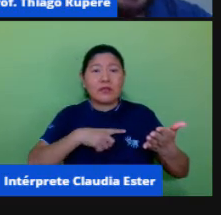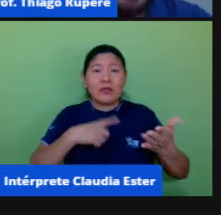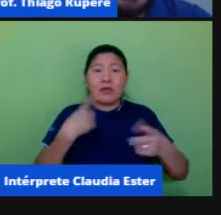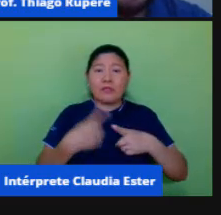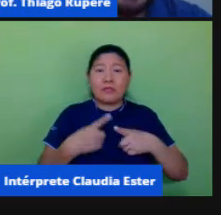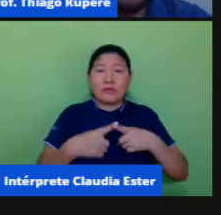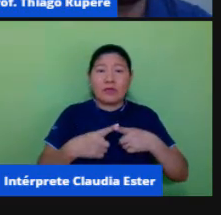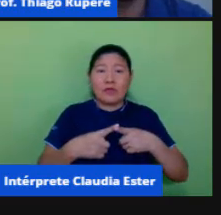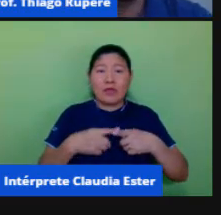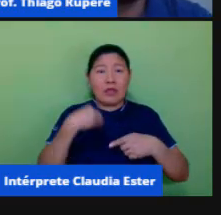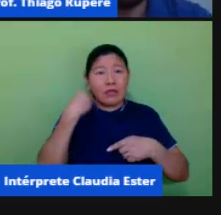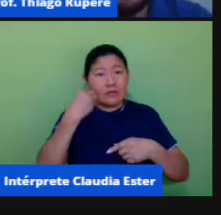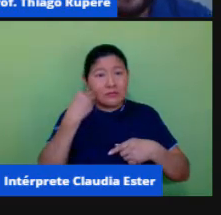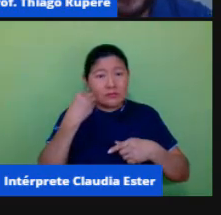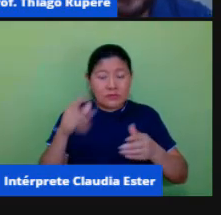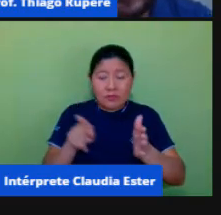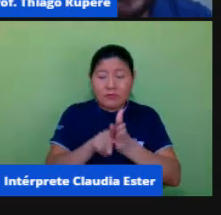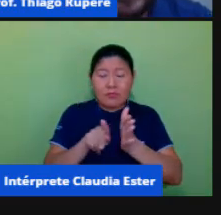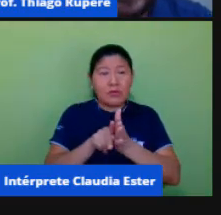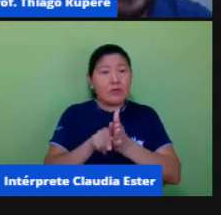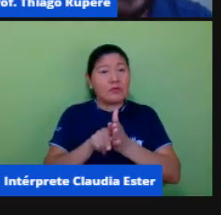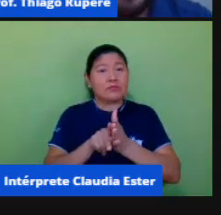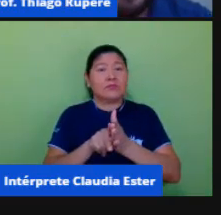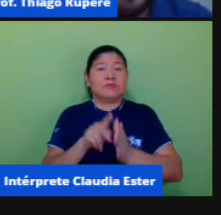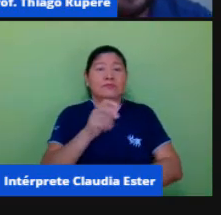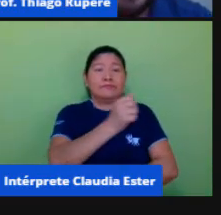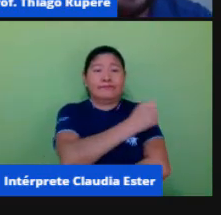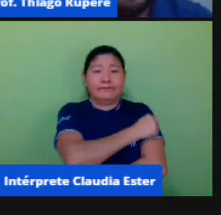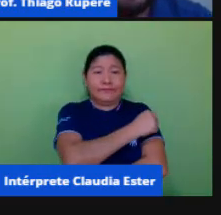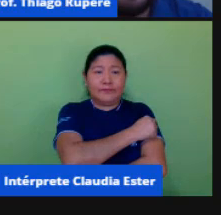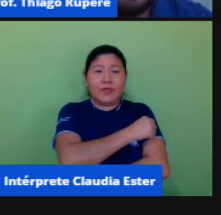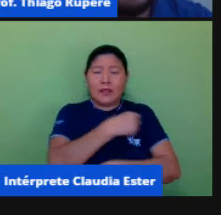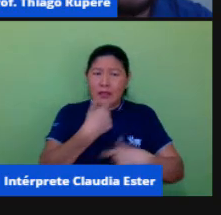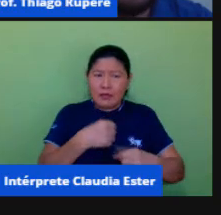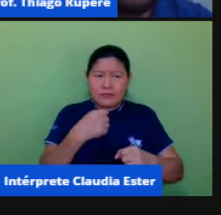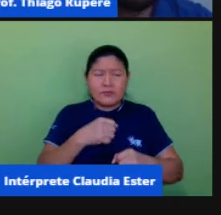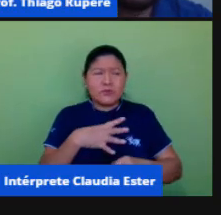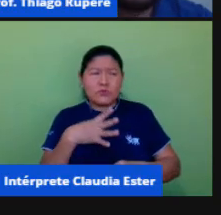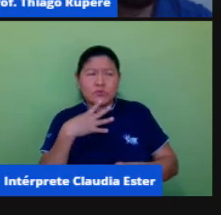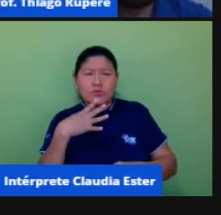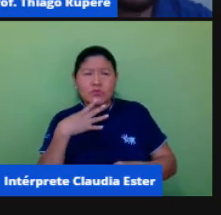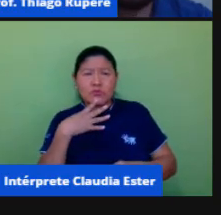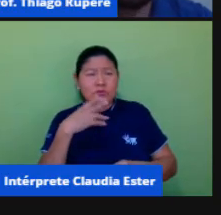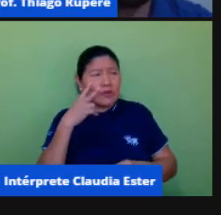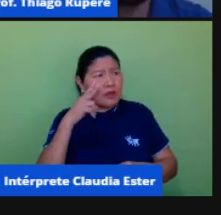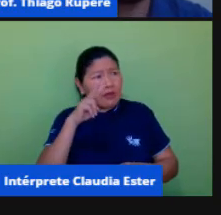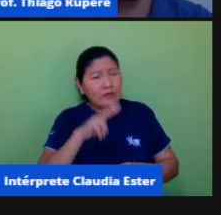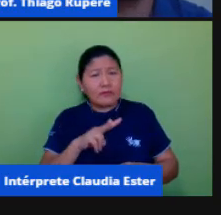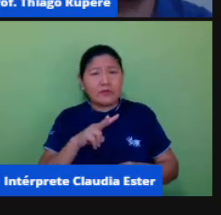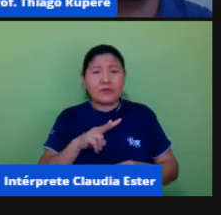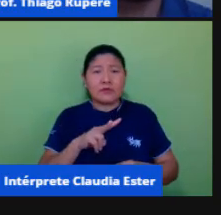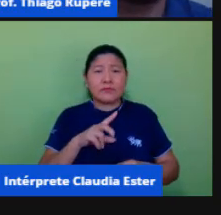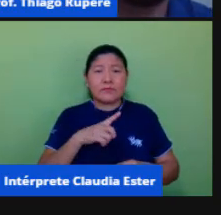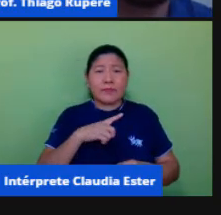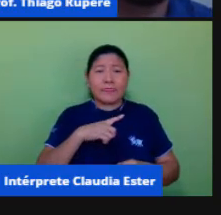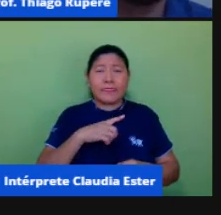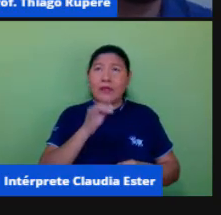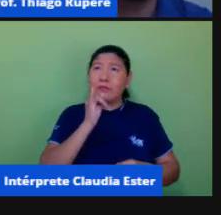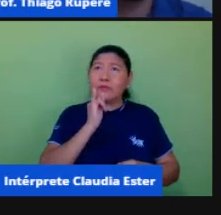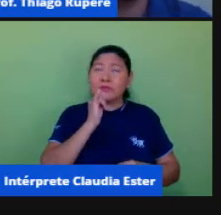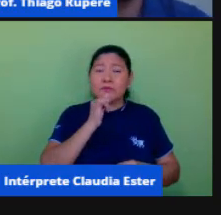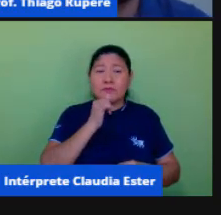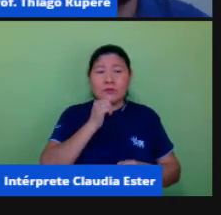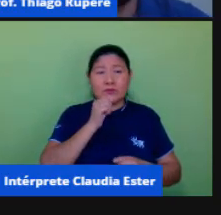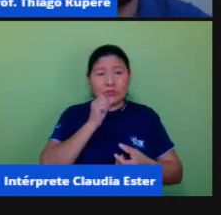do estudante também. Ele precisa acessar isso aí. Então, você tem ali vou falar aqui, os campos de atuação jornalística e